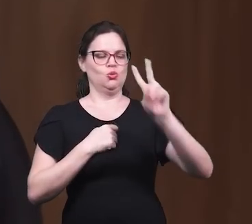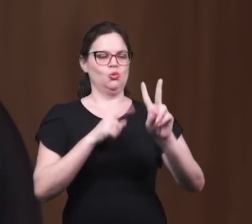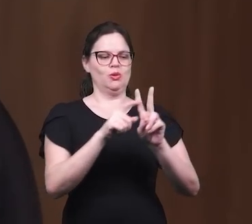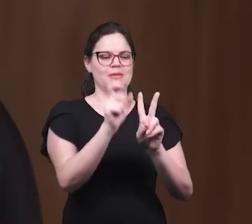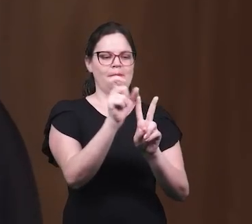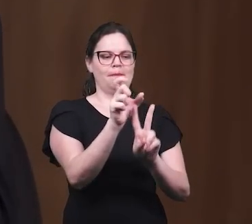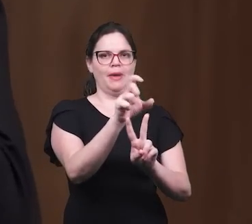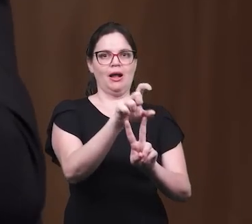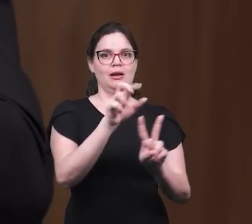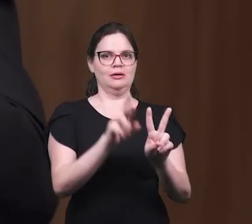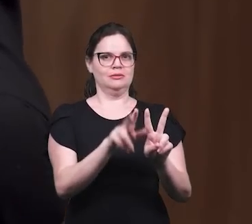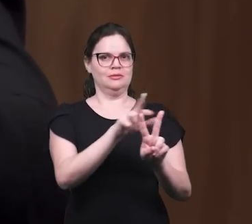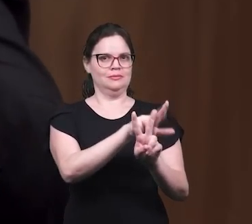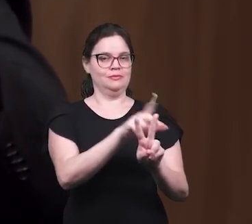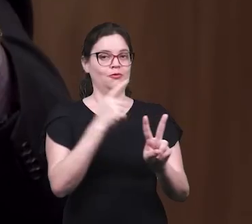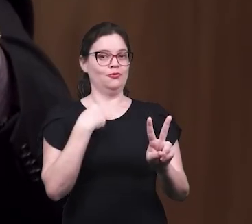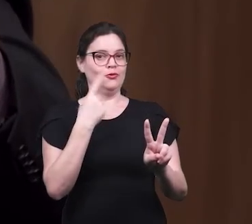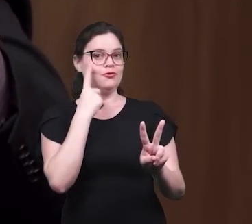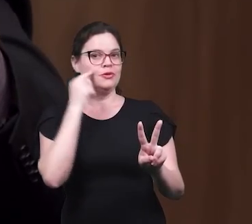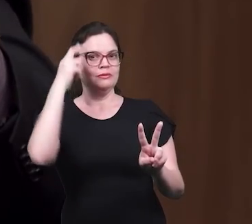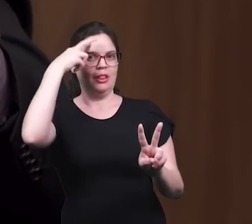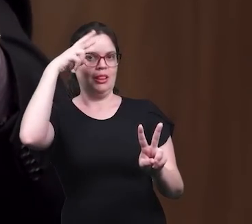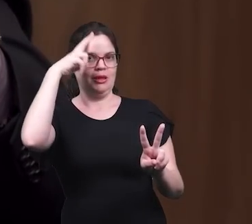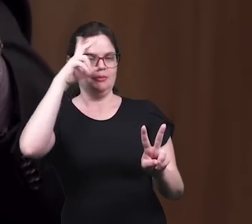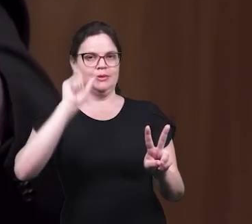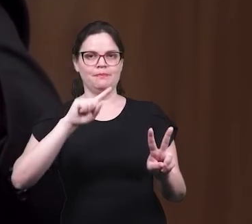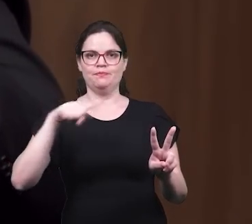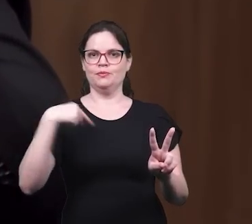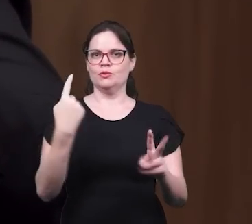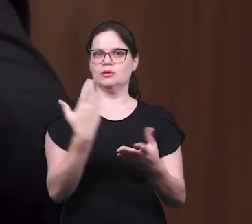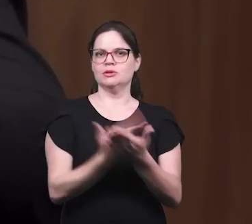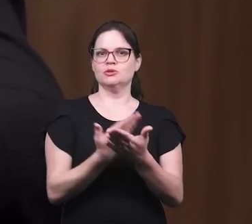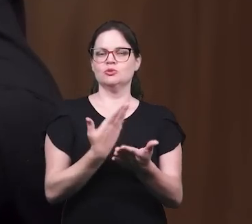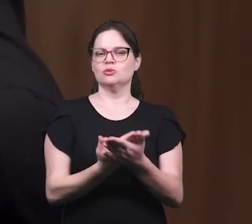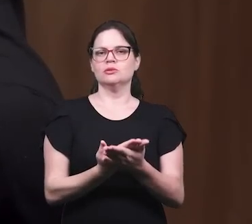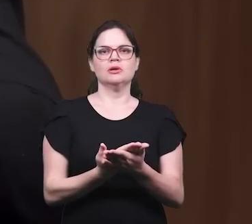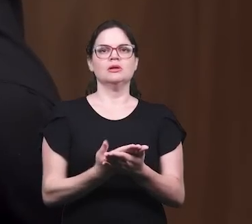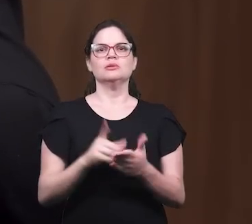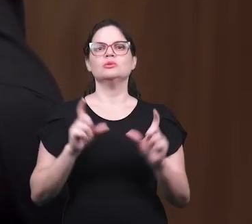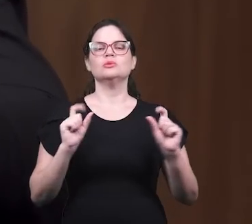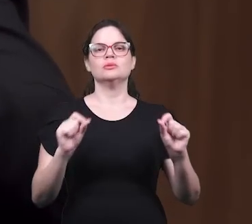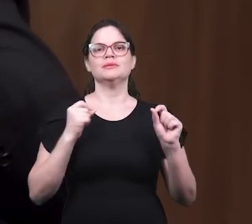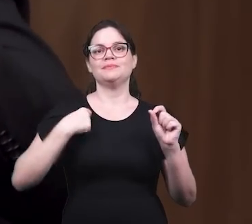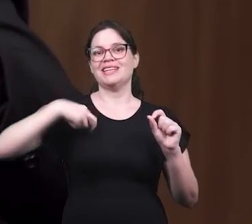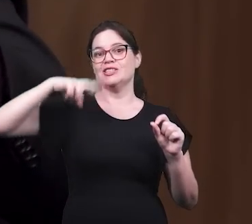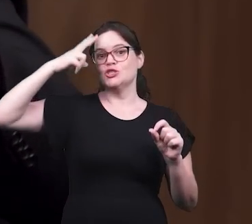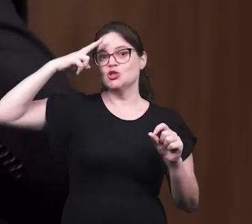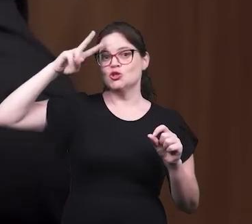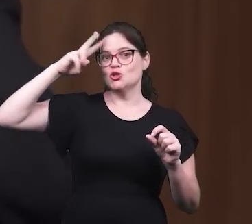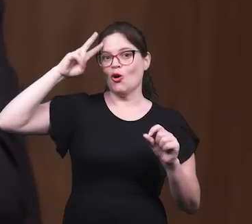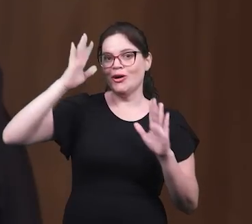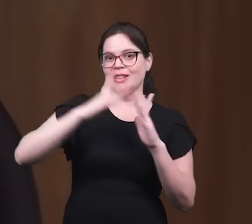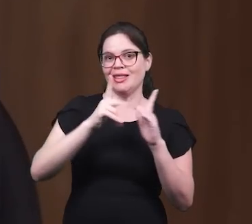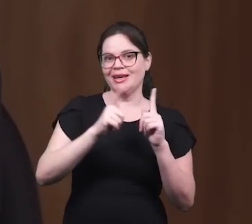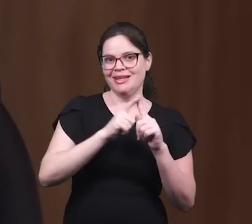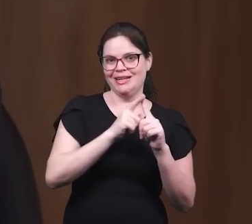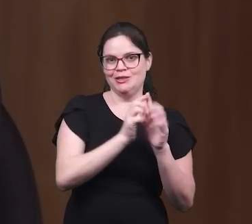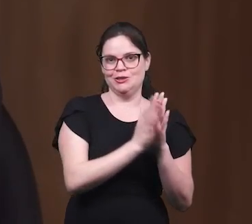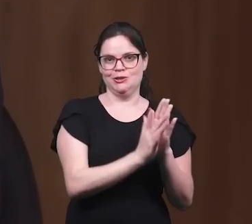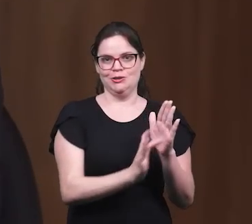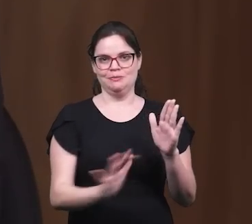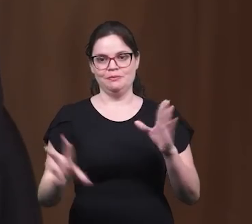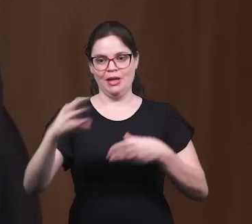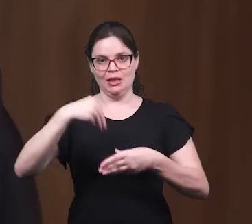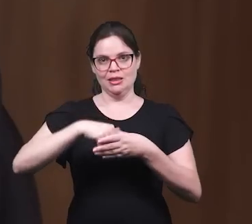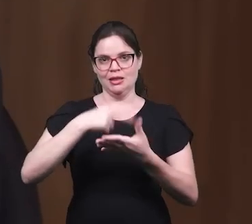distintas. Vamos lembrar aqui que nós estamos estudando a história da igreja profetizada nas